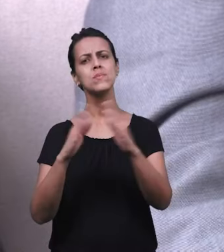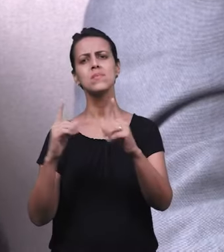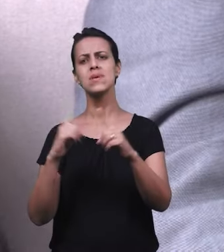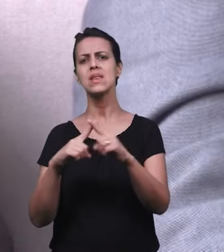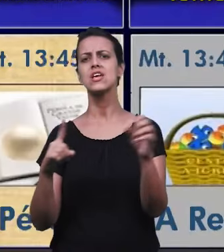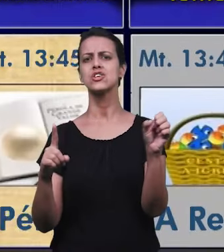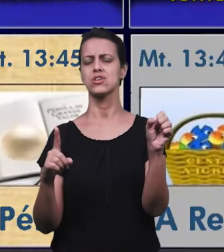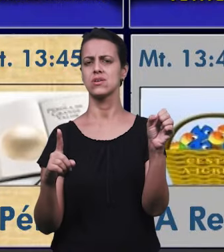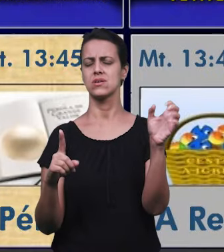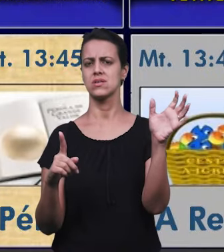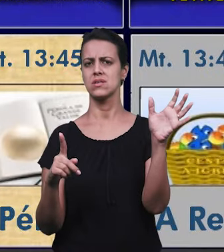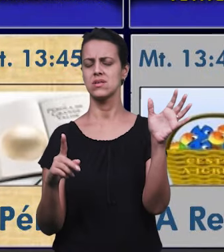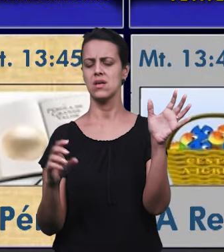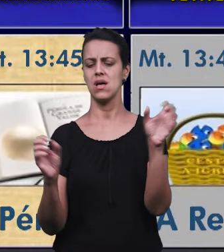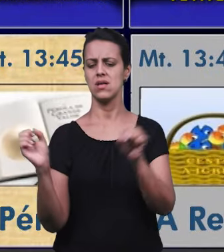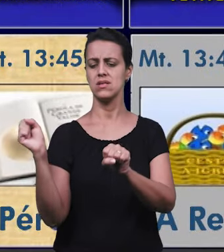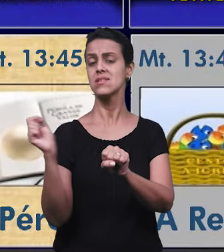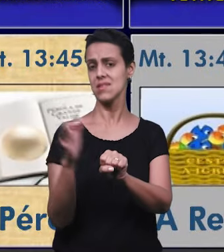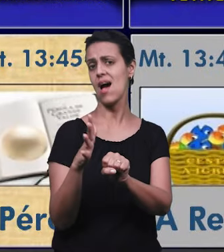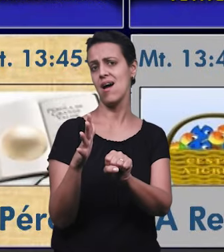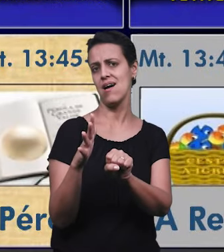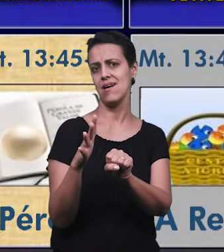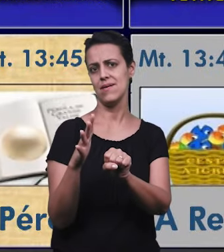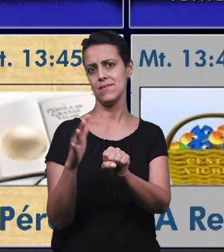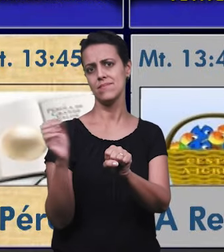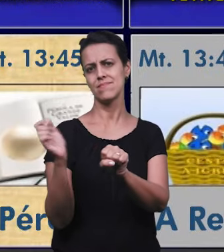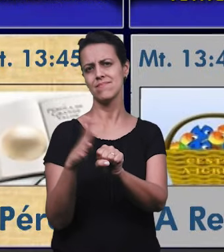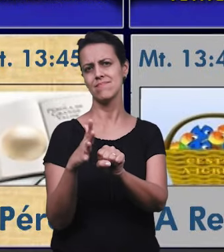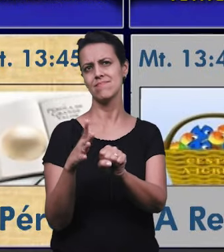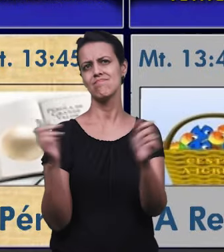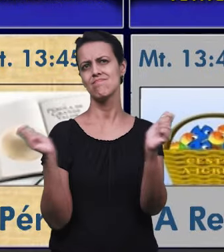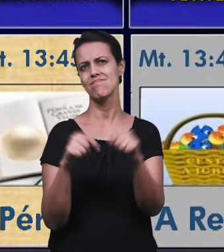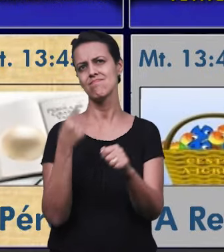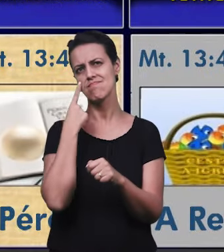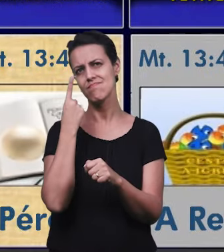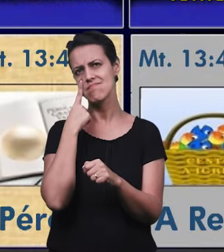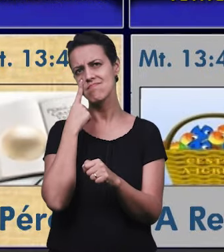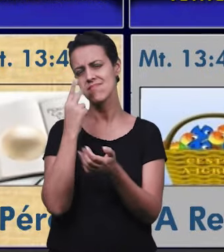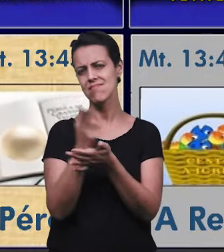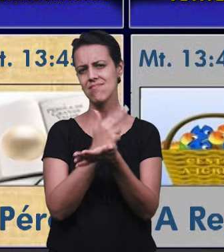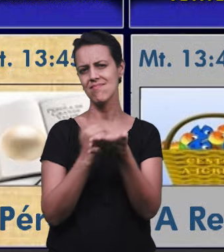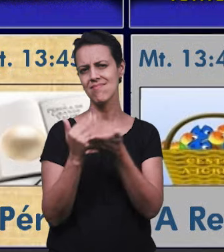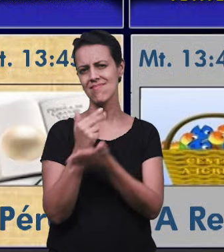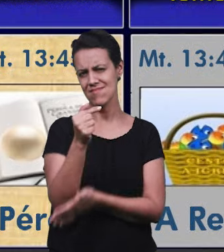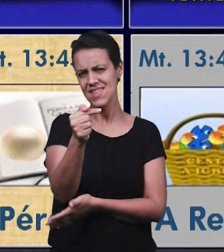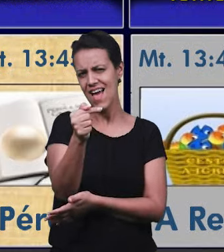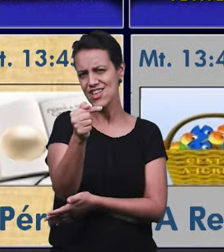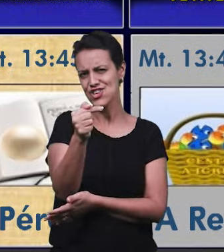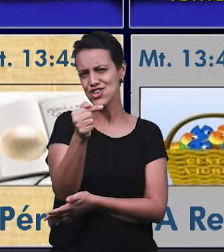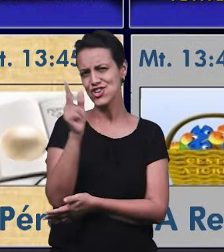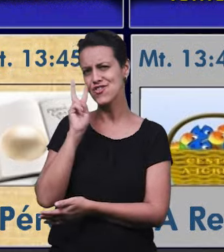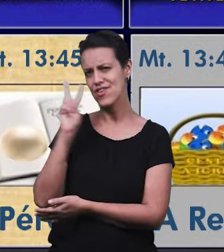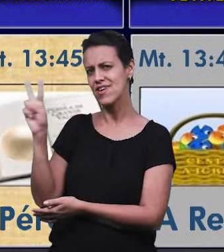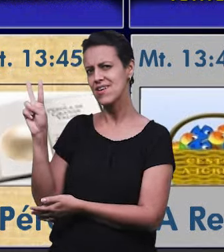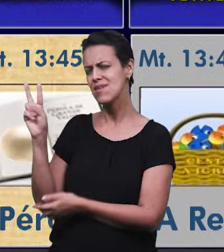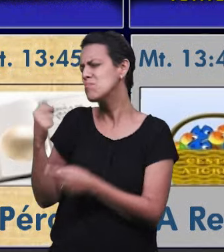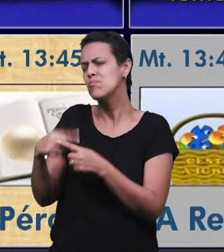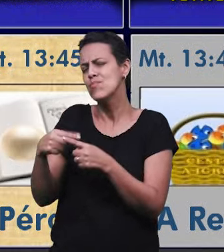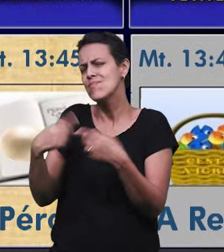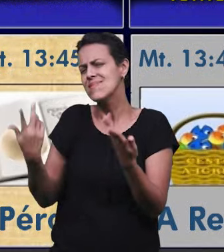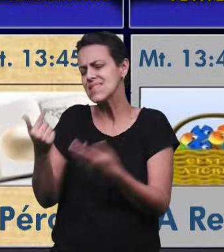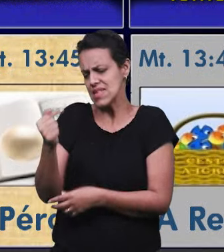Sardes, nós vamos ver lá, os irmãos, aqueles que estão observando, podem ver na figura, a figura de o número 7. Por que 7? Porque o Senhor